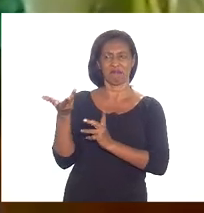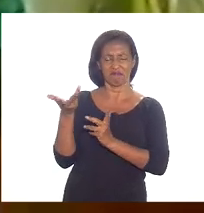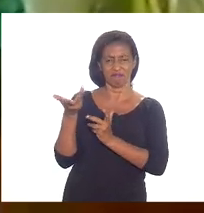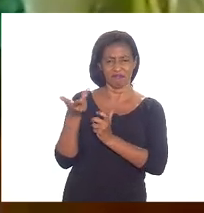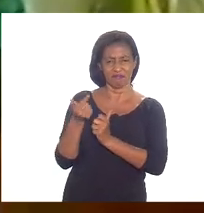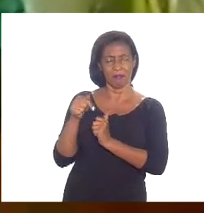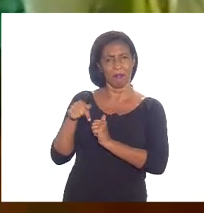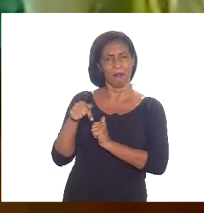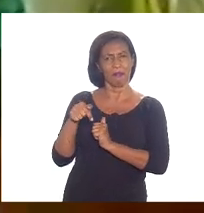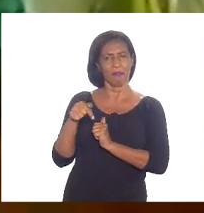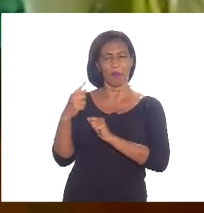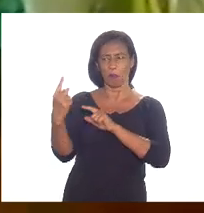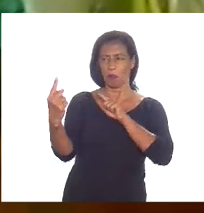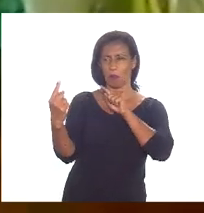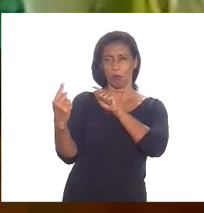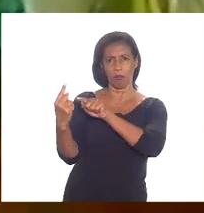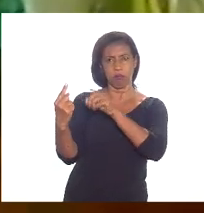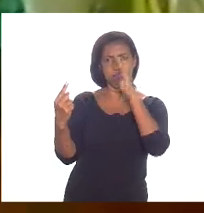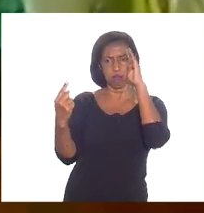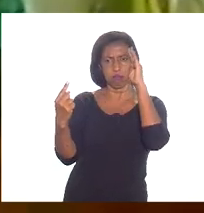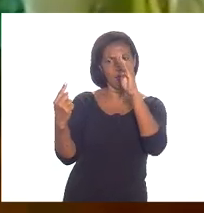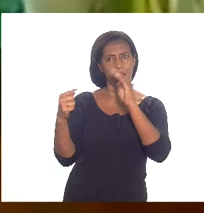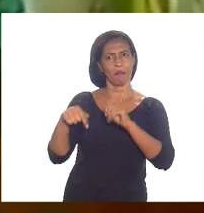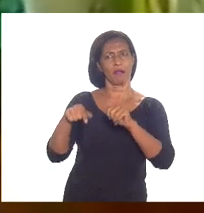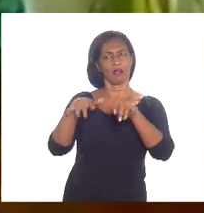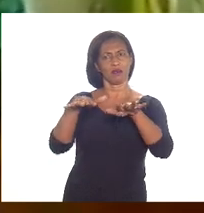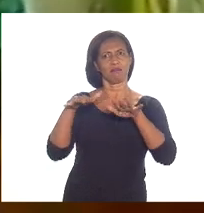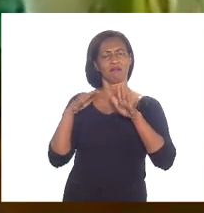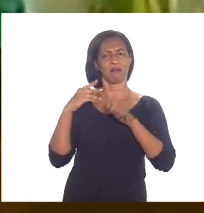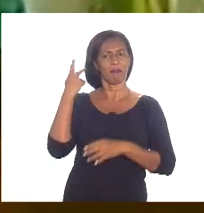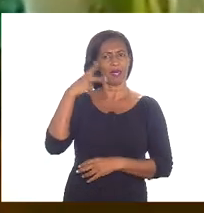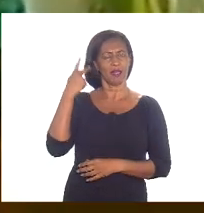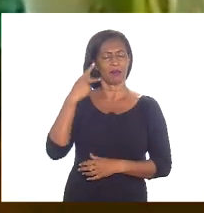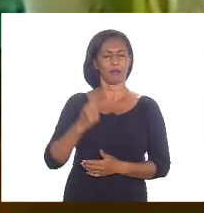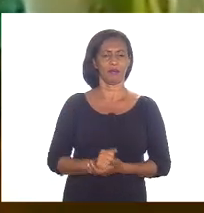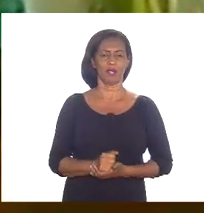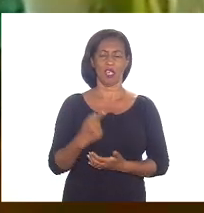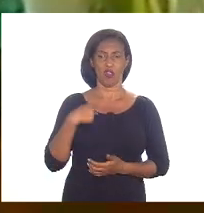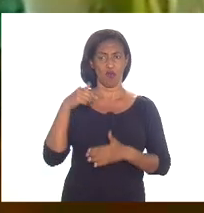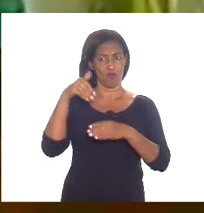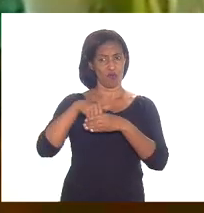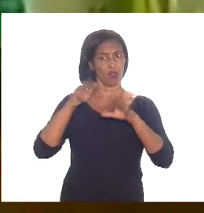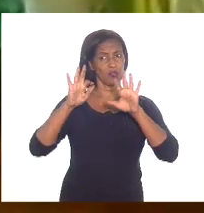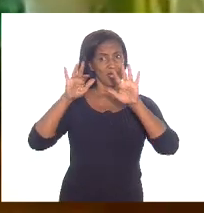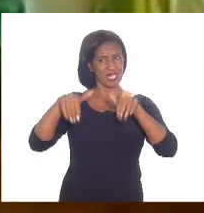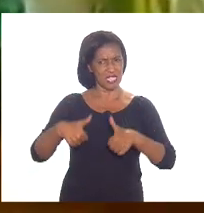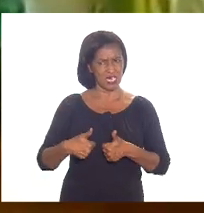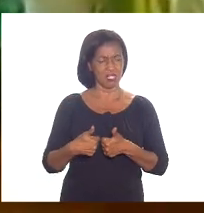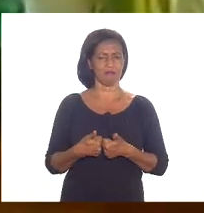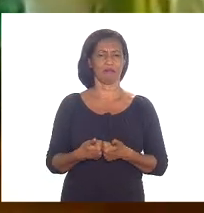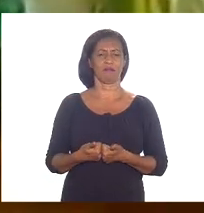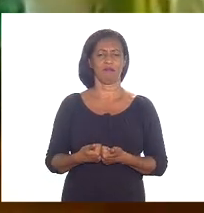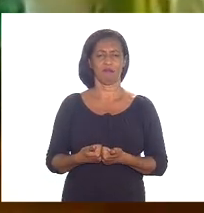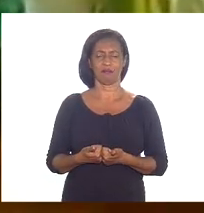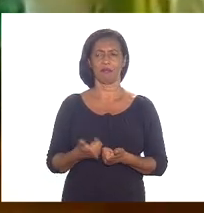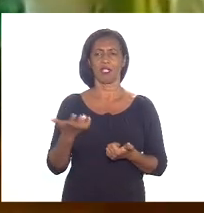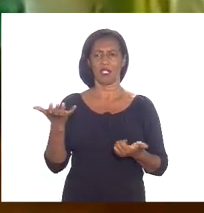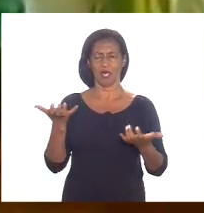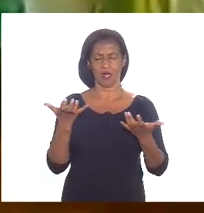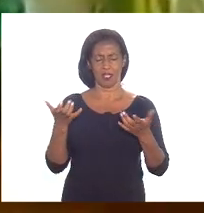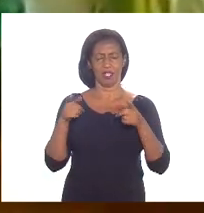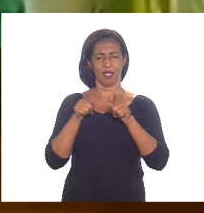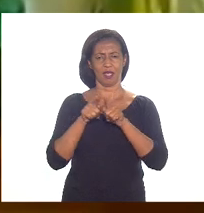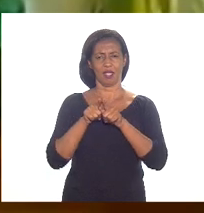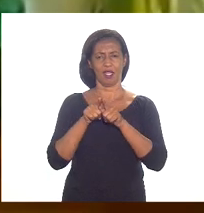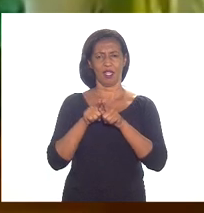para esse parlamento. De modo que eu voto sim. E voto também com muito louvor. Quero também homenagear